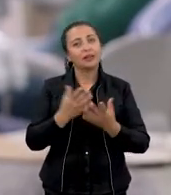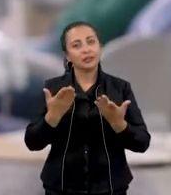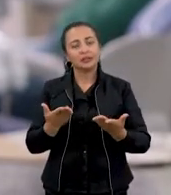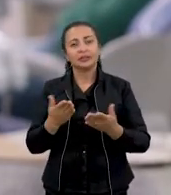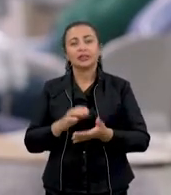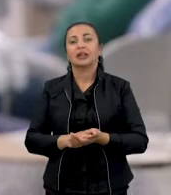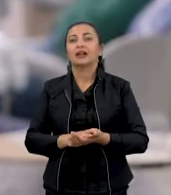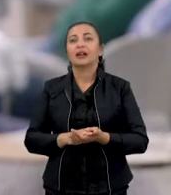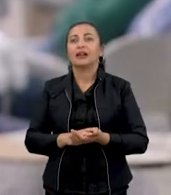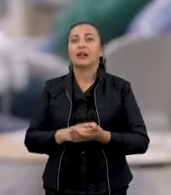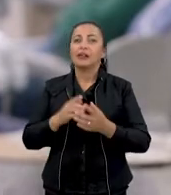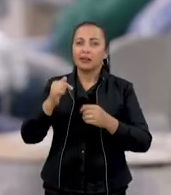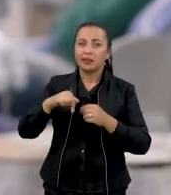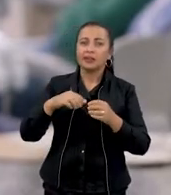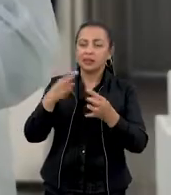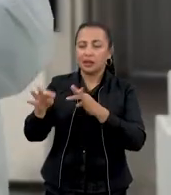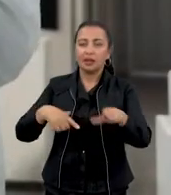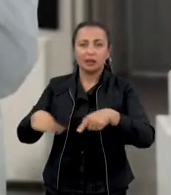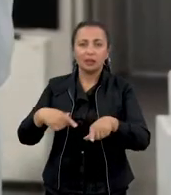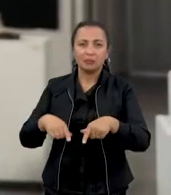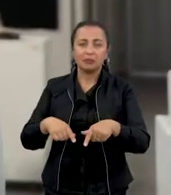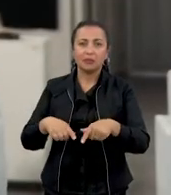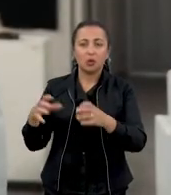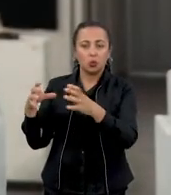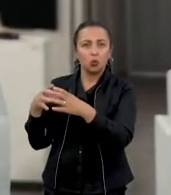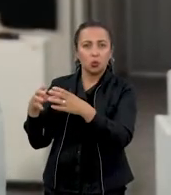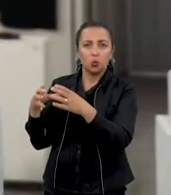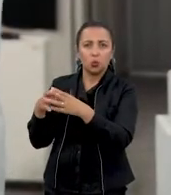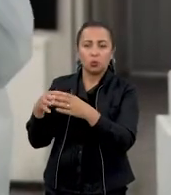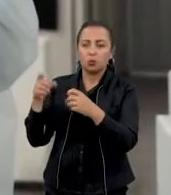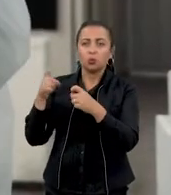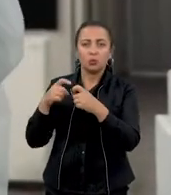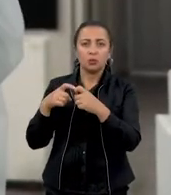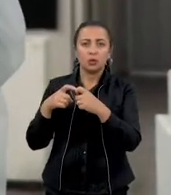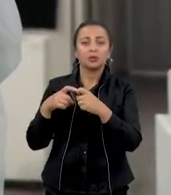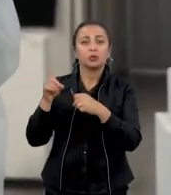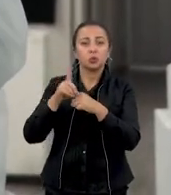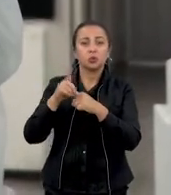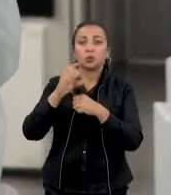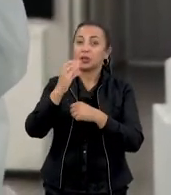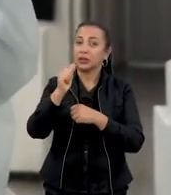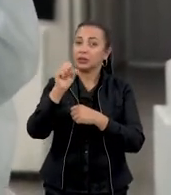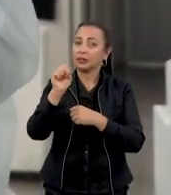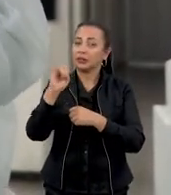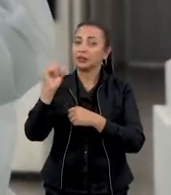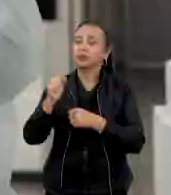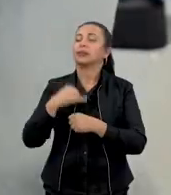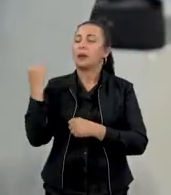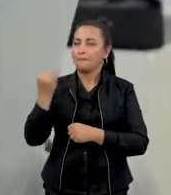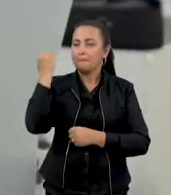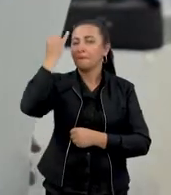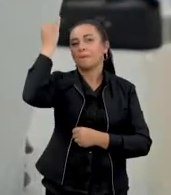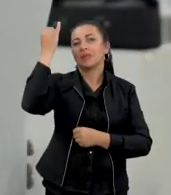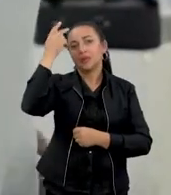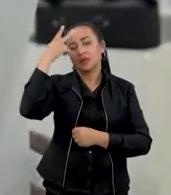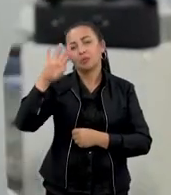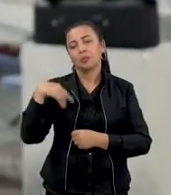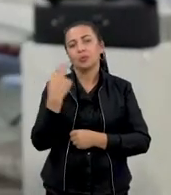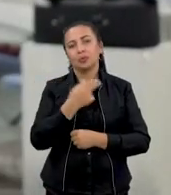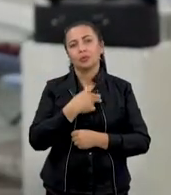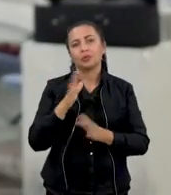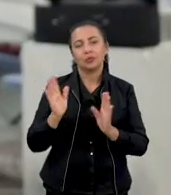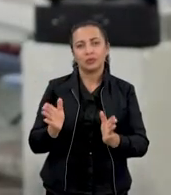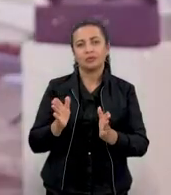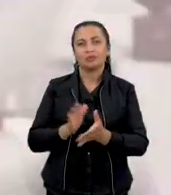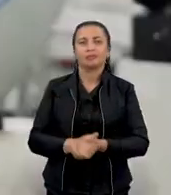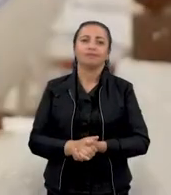tudo. Então esse trabalho das meninas, da doutora Cássia, é muito, muito importante assim, para